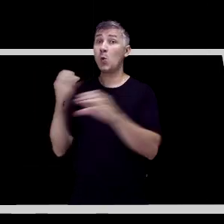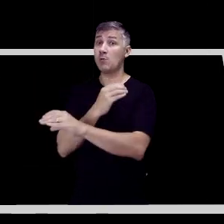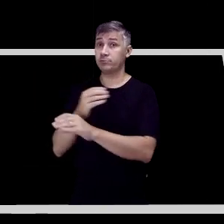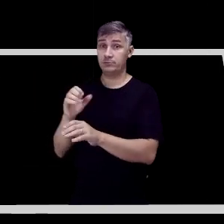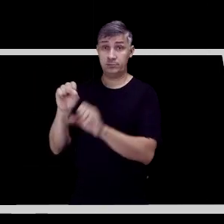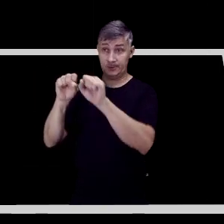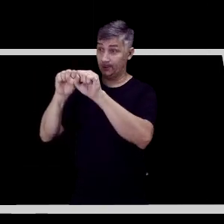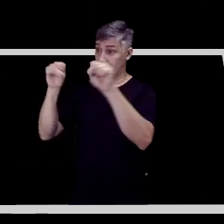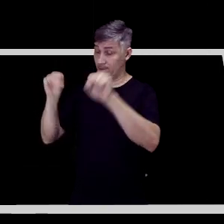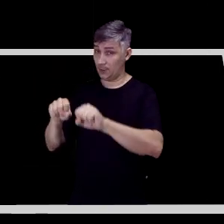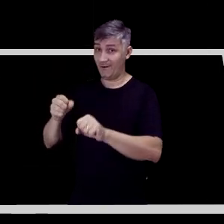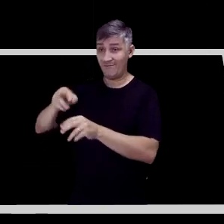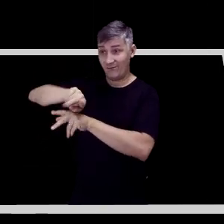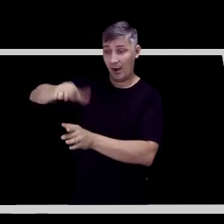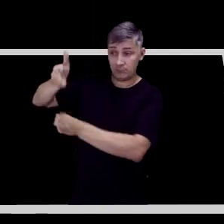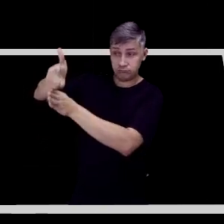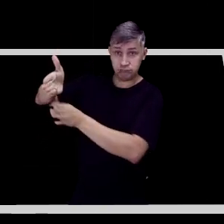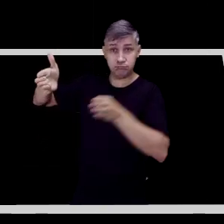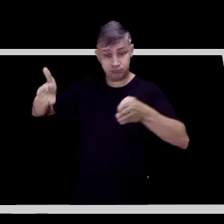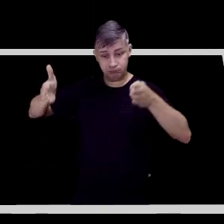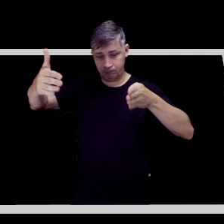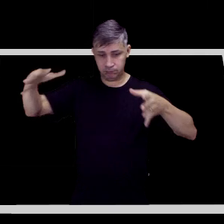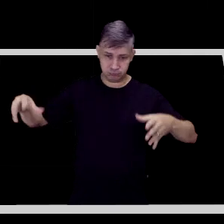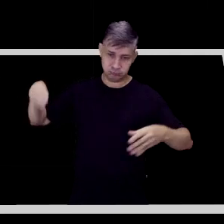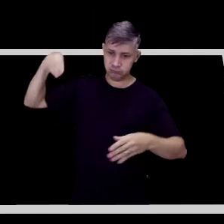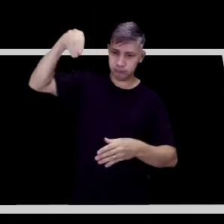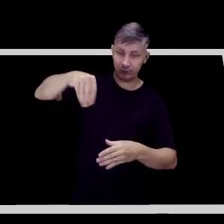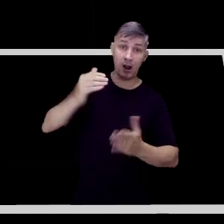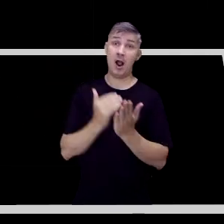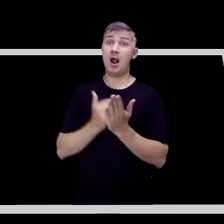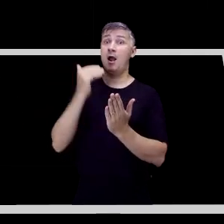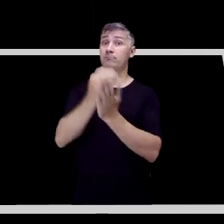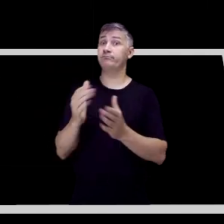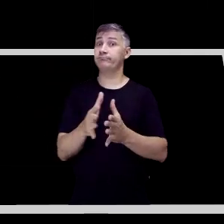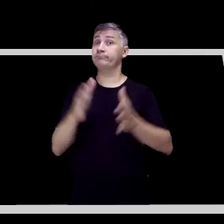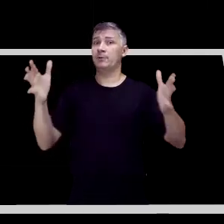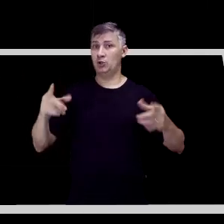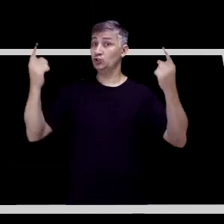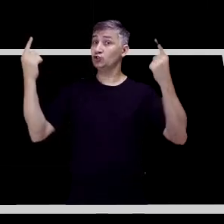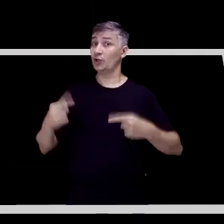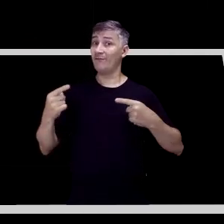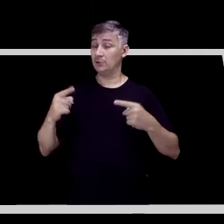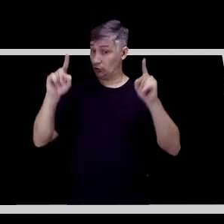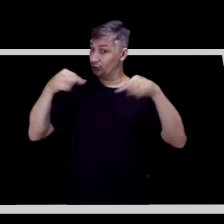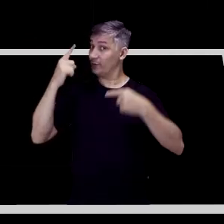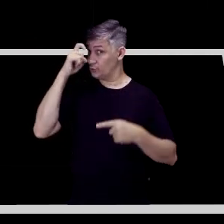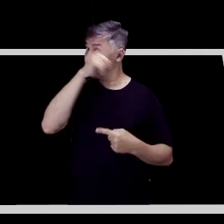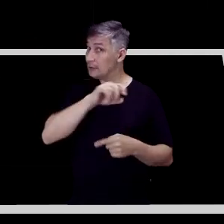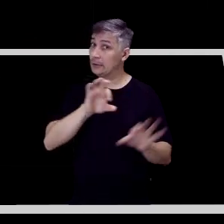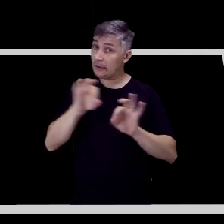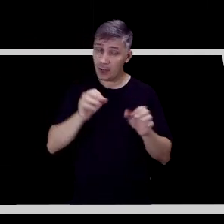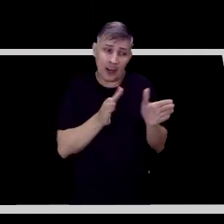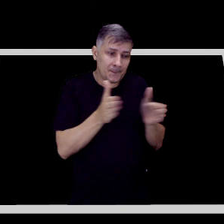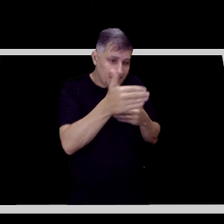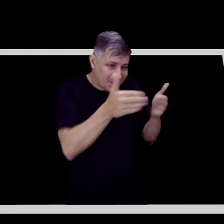pré-fabricado completo em que vai os painéis, vai os componentes e uma obra de uma escala maior é feita. E foi um desafio para nós fazer